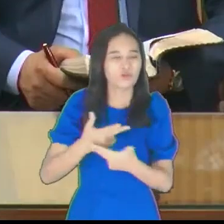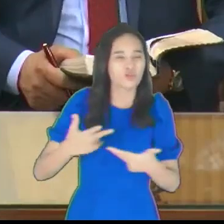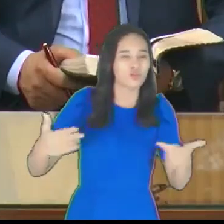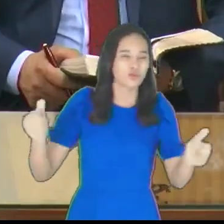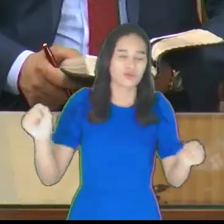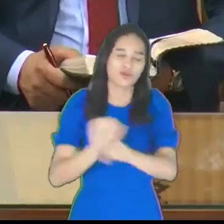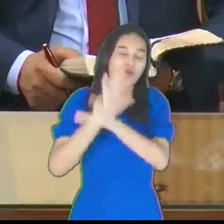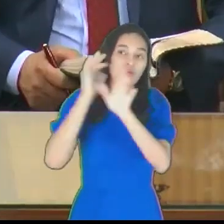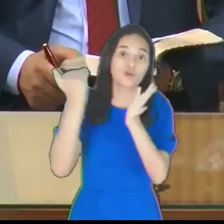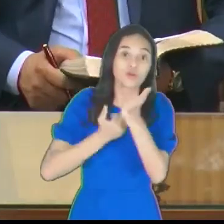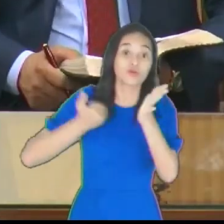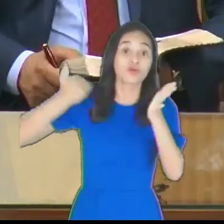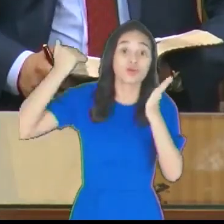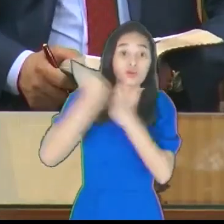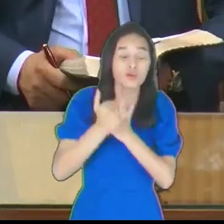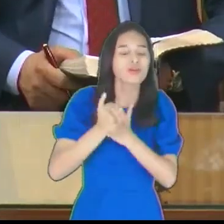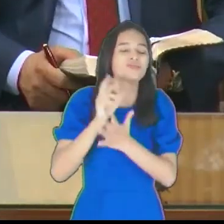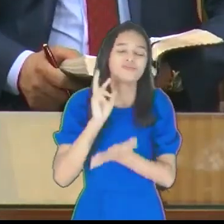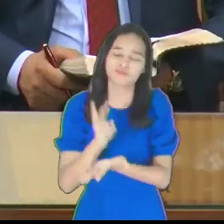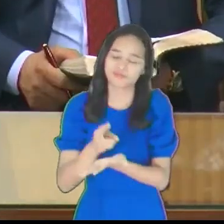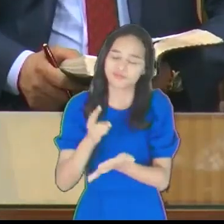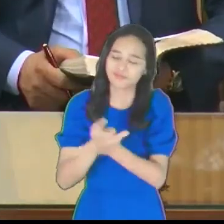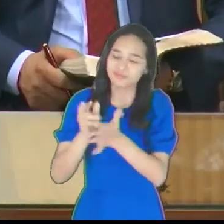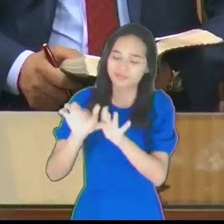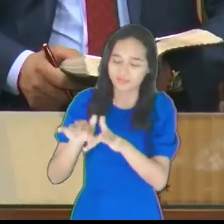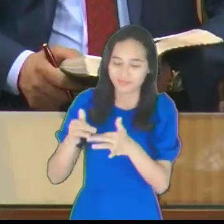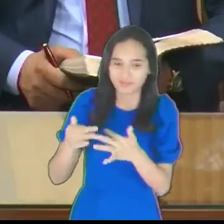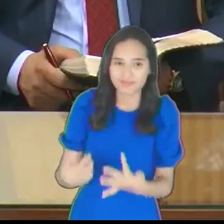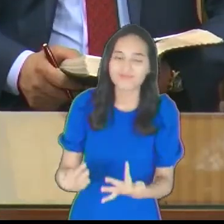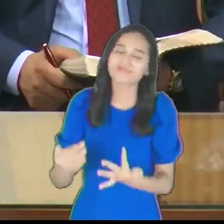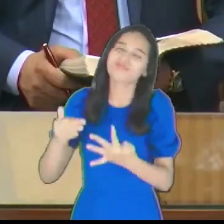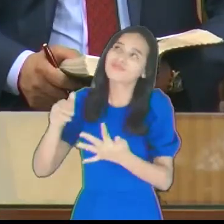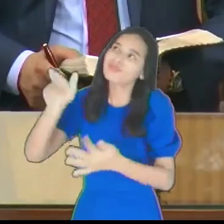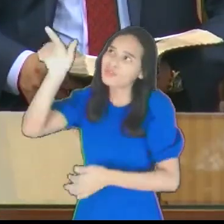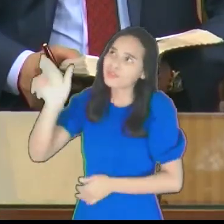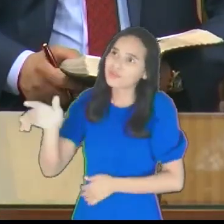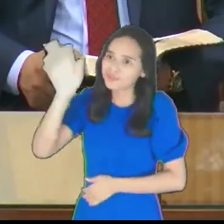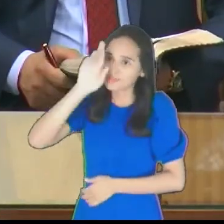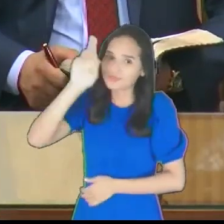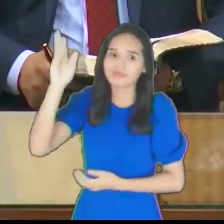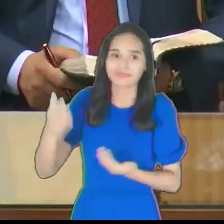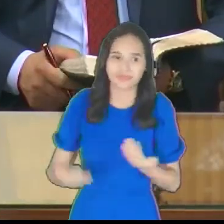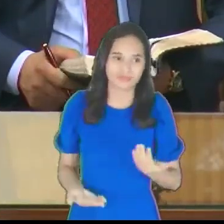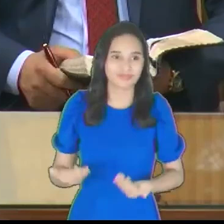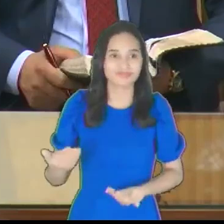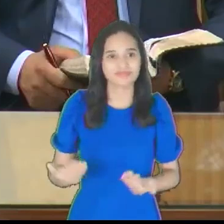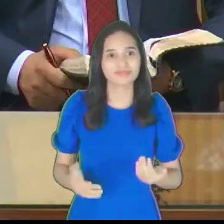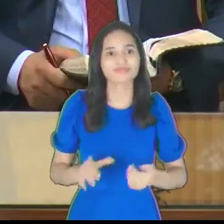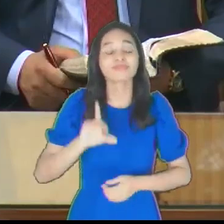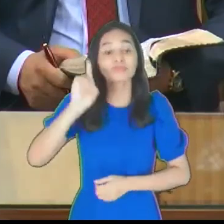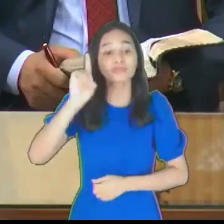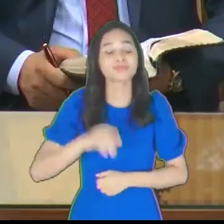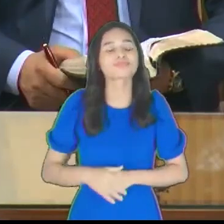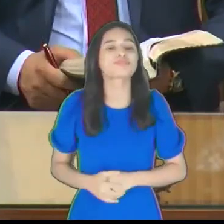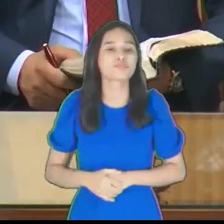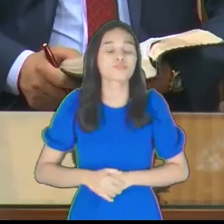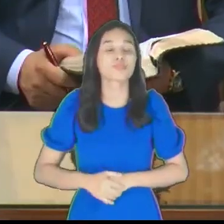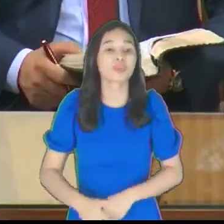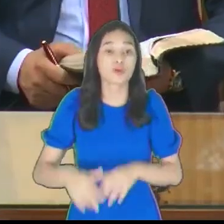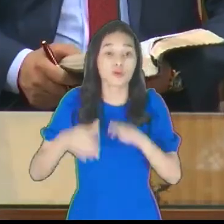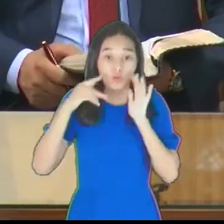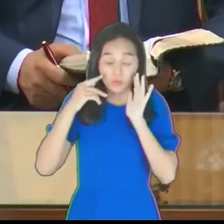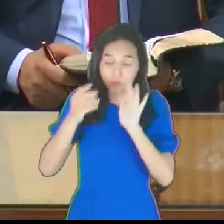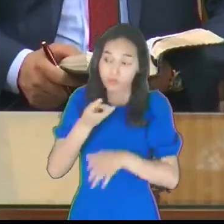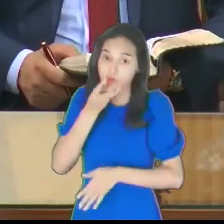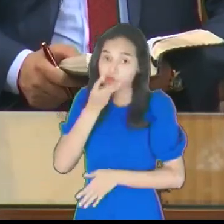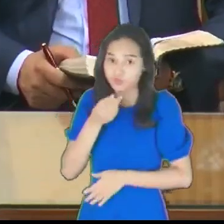gloriosa é continuar humilde diante do Senhor e servindo a Ele. Aí o profeta disse: olha, não